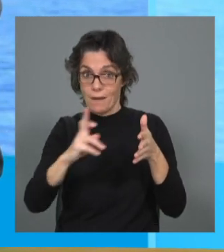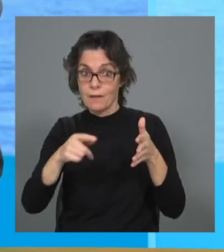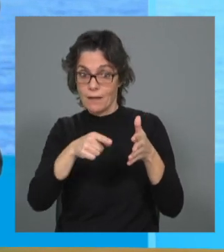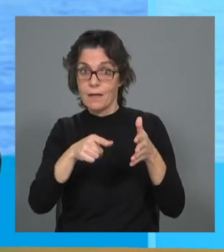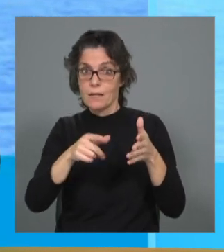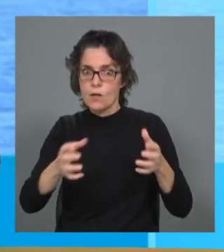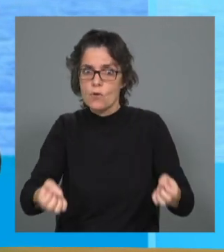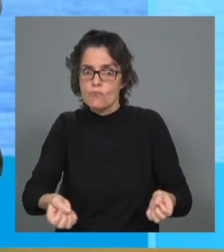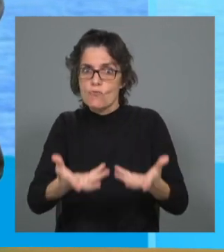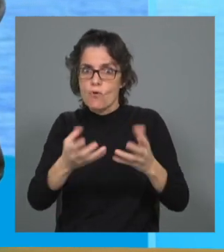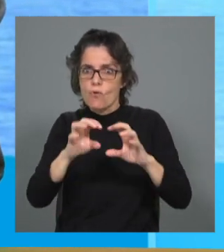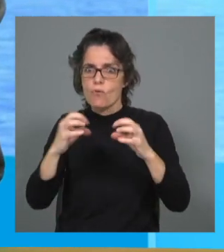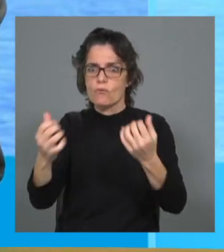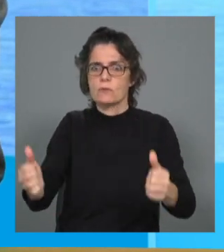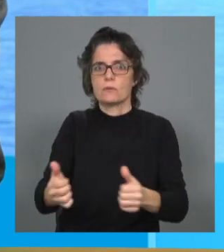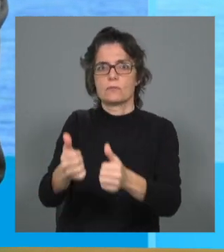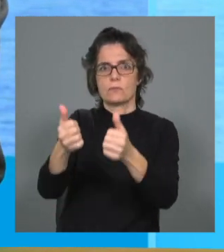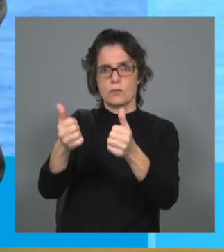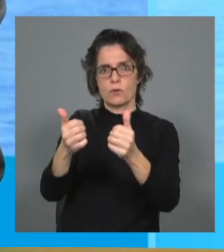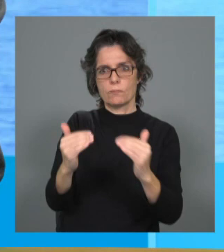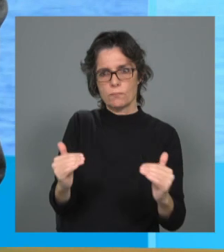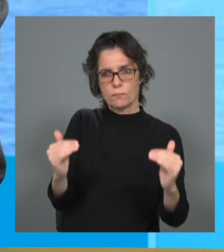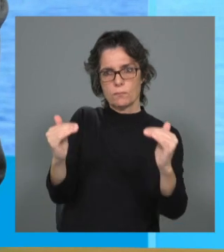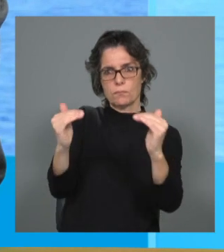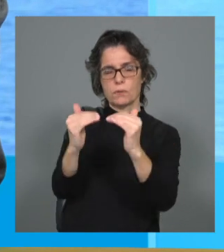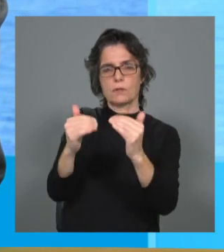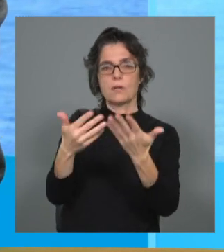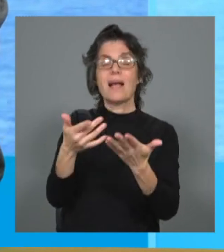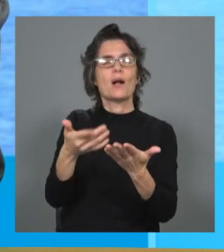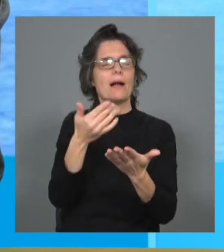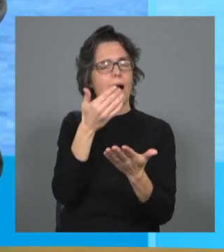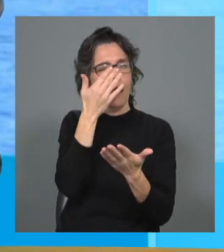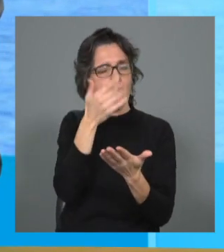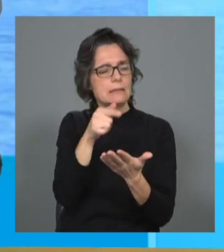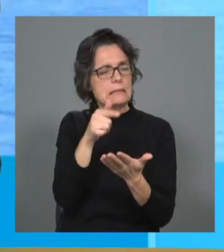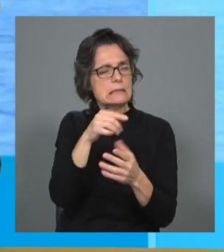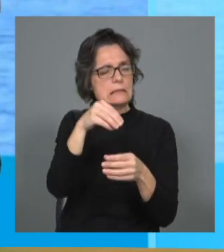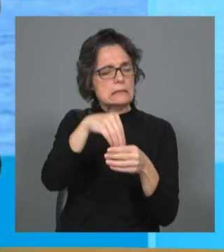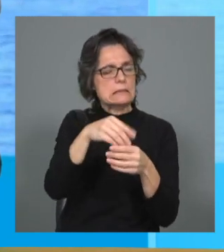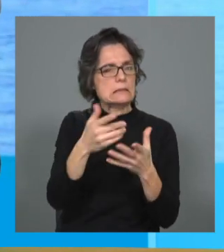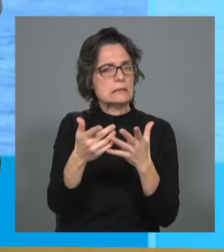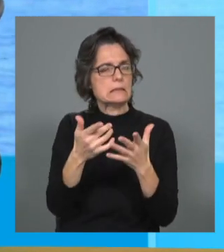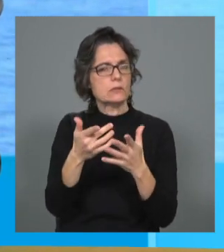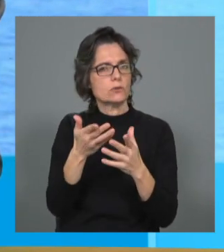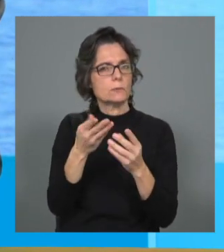uma componente que, tanto quanto eu percebo, não é ainda muito nítida, que é ajudar diretamente as pessoas, ajudar as